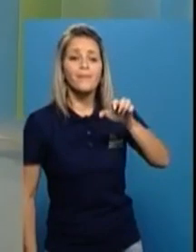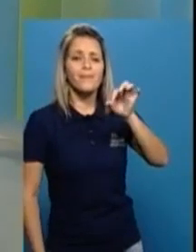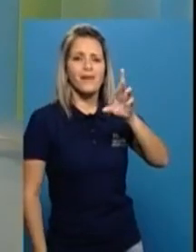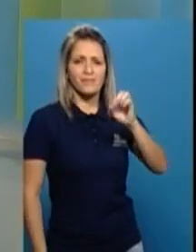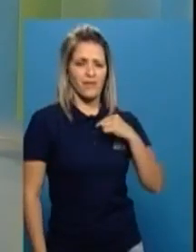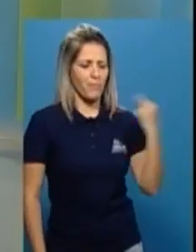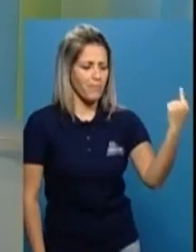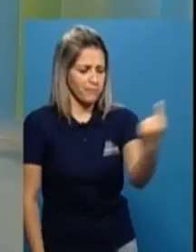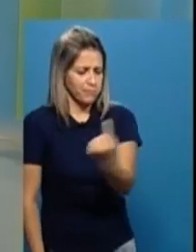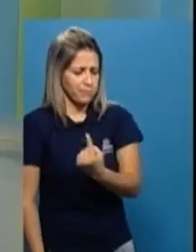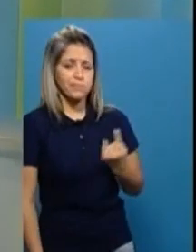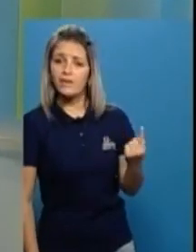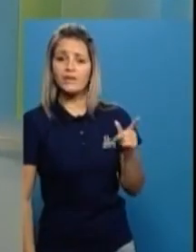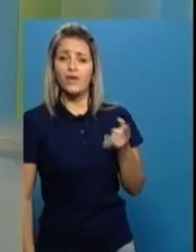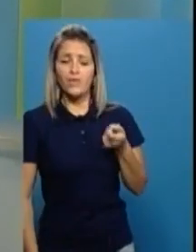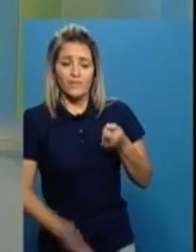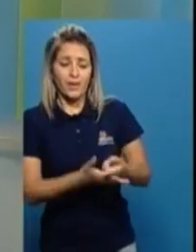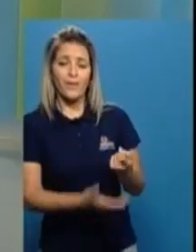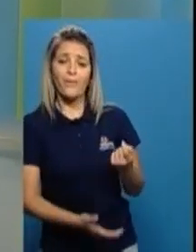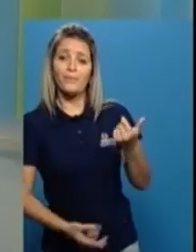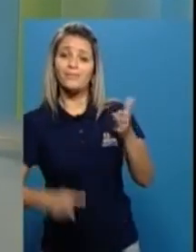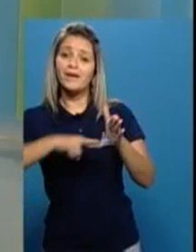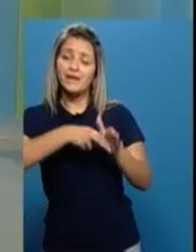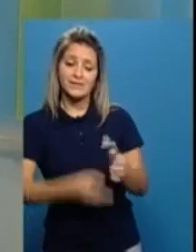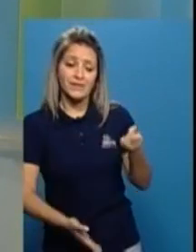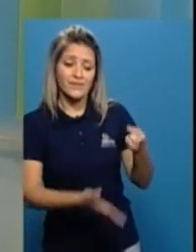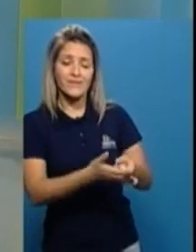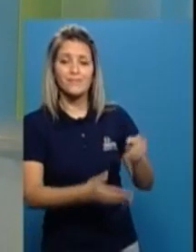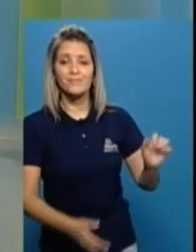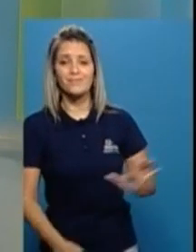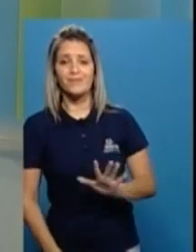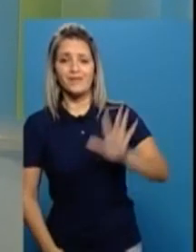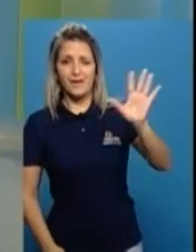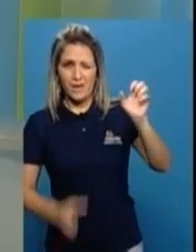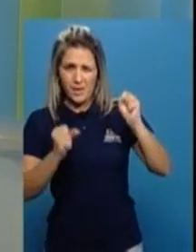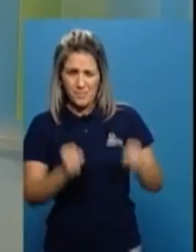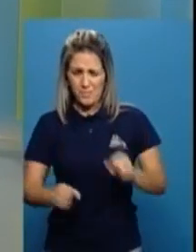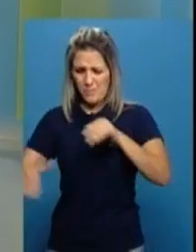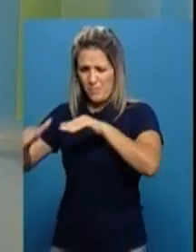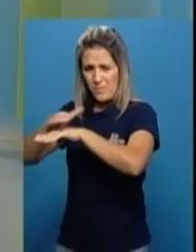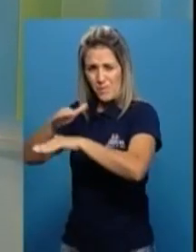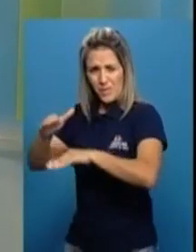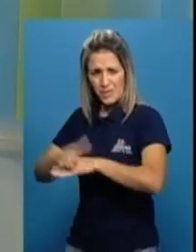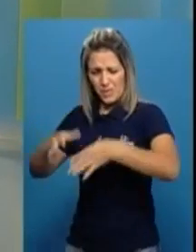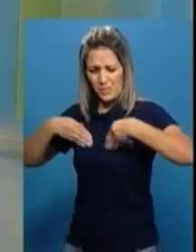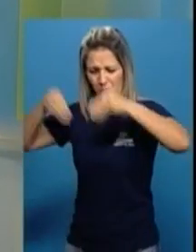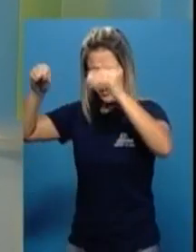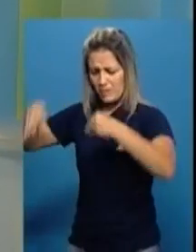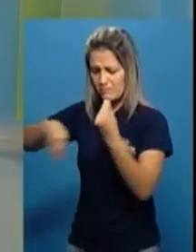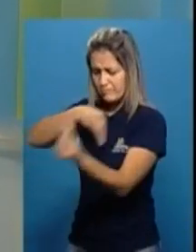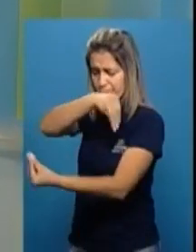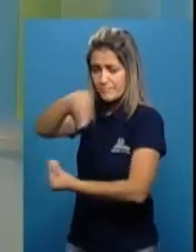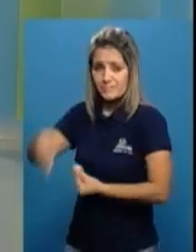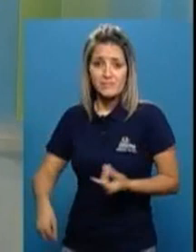ele vai comprar pouco, ele vai pagar mais caro. Isso porque ele não pode ter um estoque de bobinas de tecido. Ele